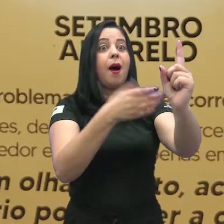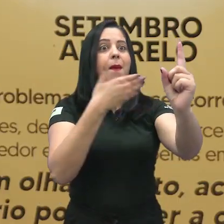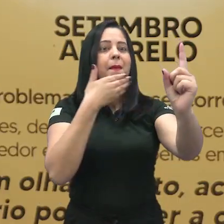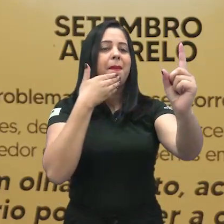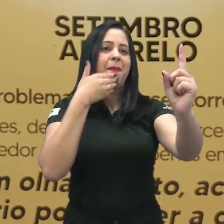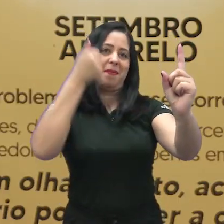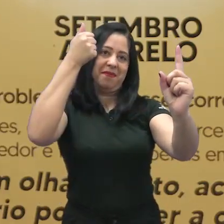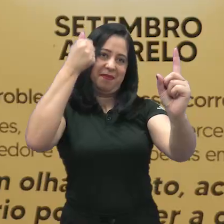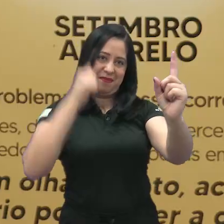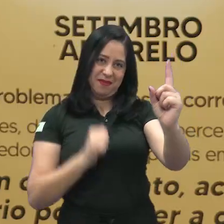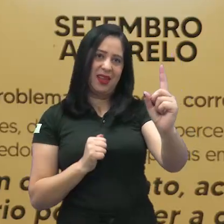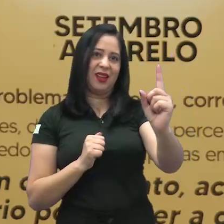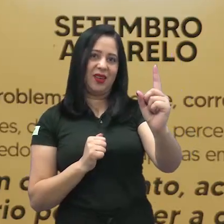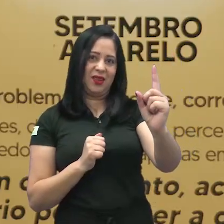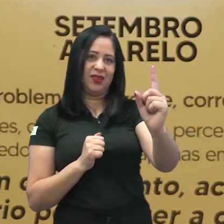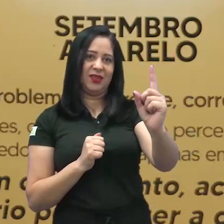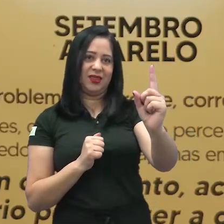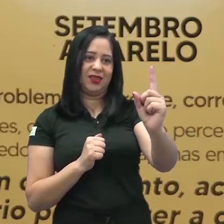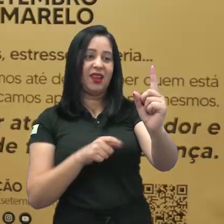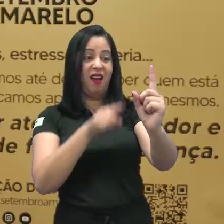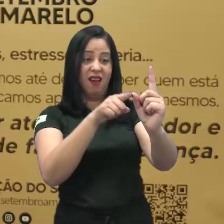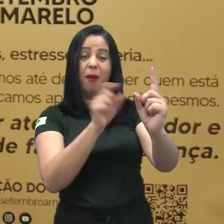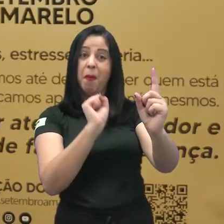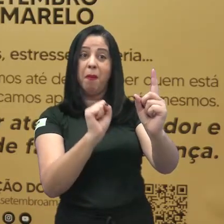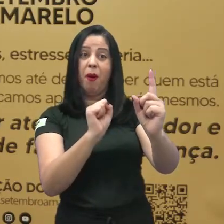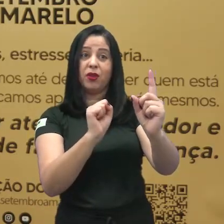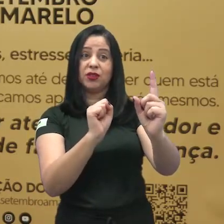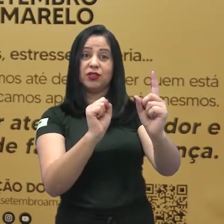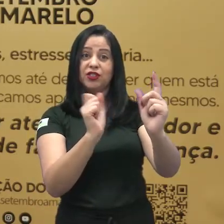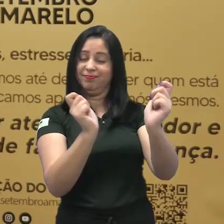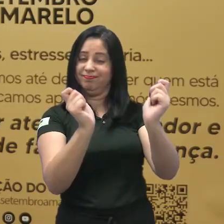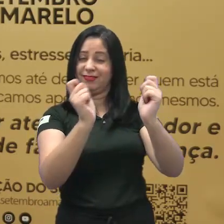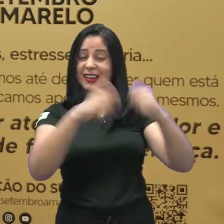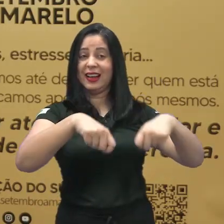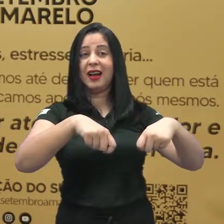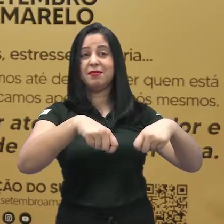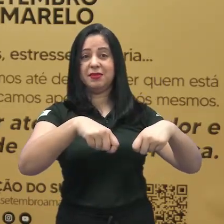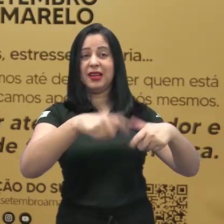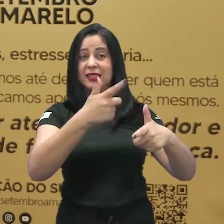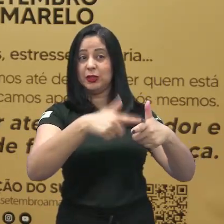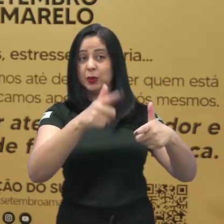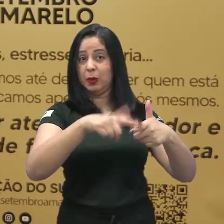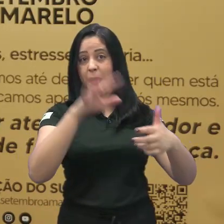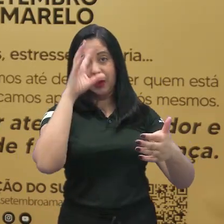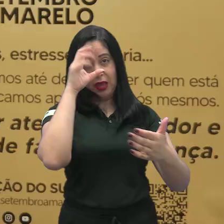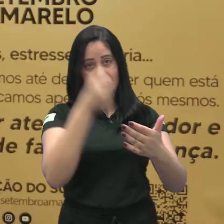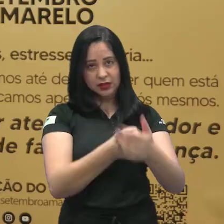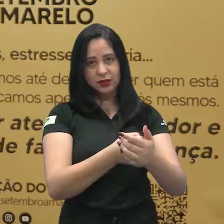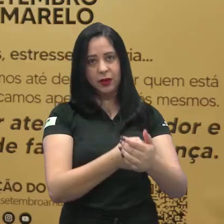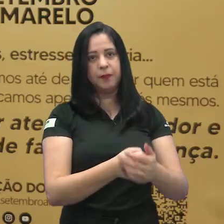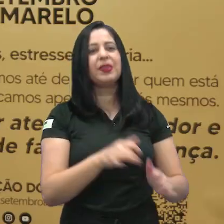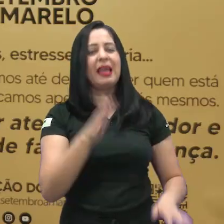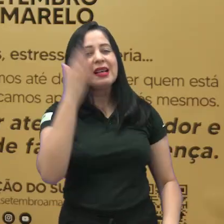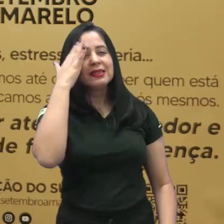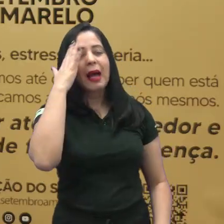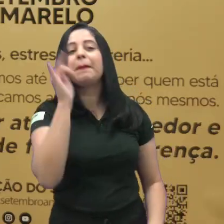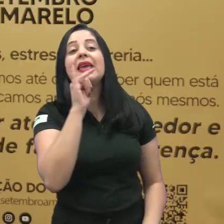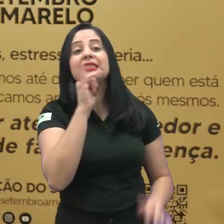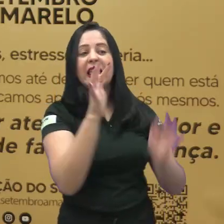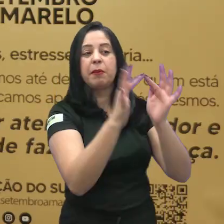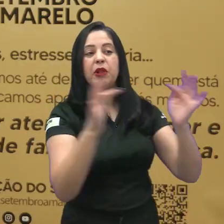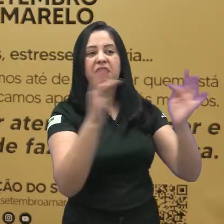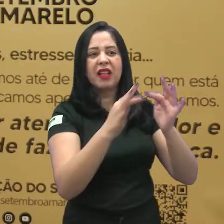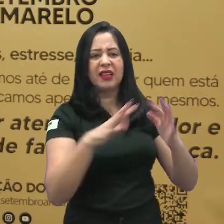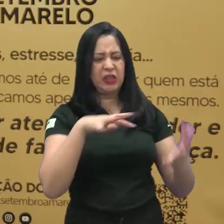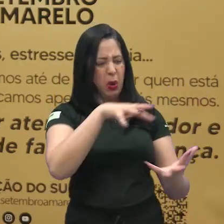pensar sobre o que eu faço, sobre as minhas questões. Então, viver está muito difícil para o mundo que eu quero descer. Então, são frases que